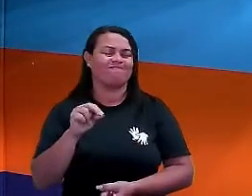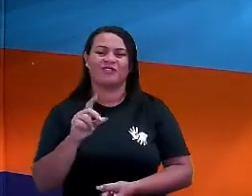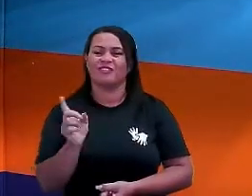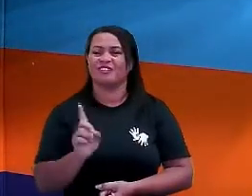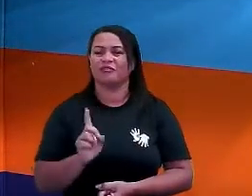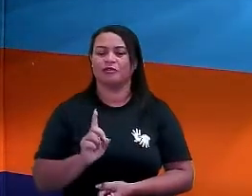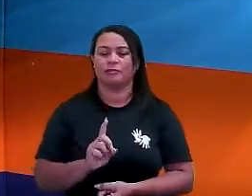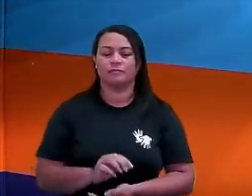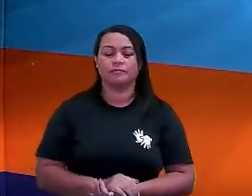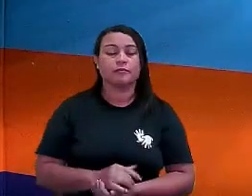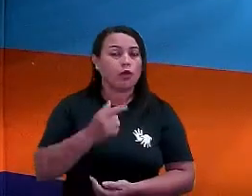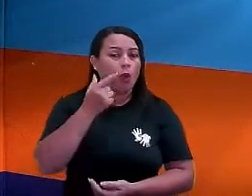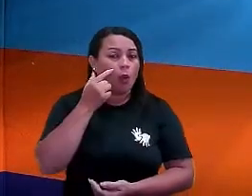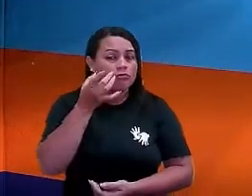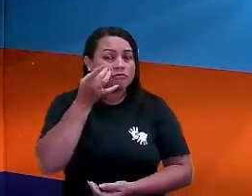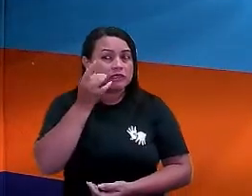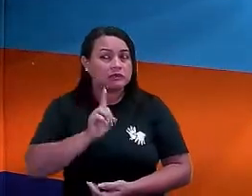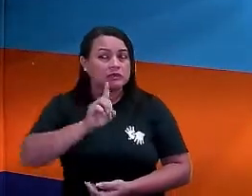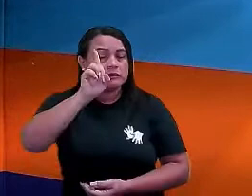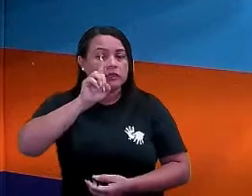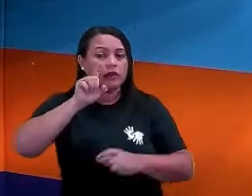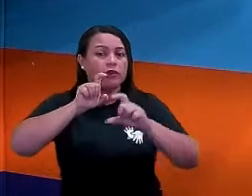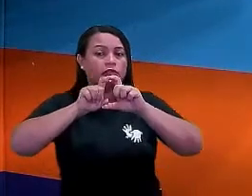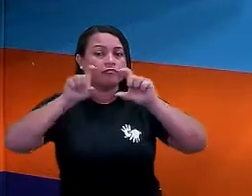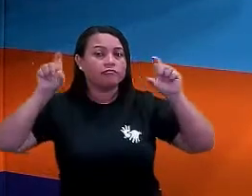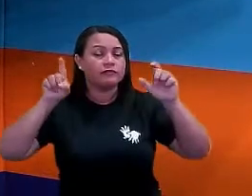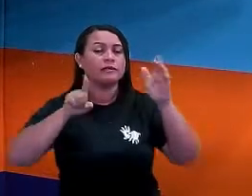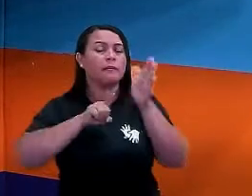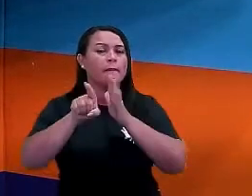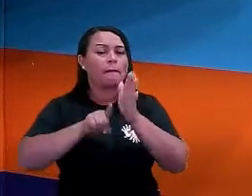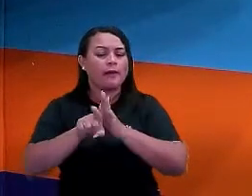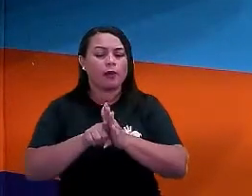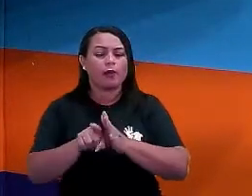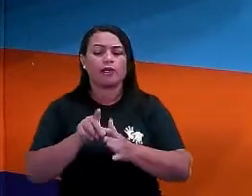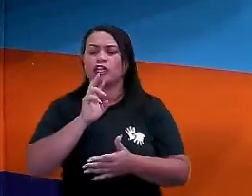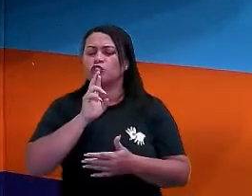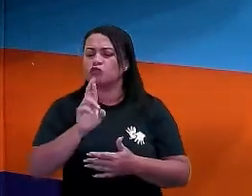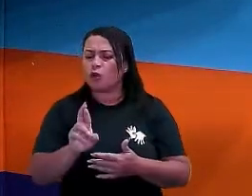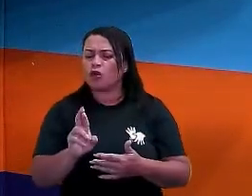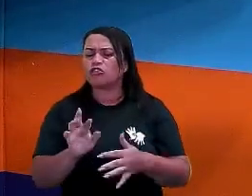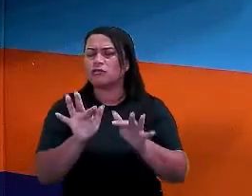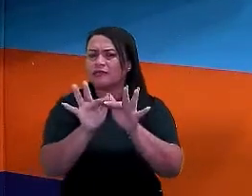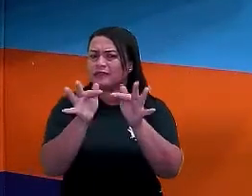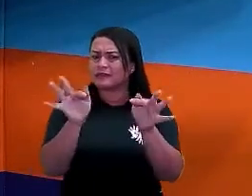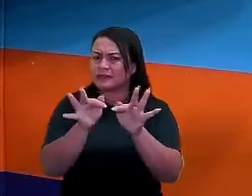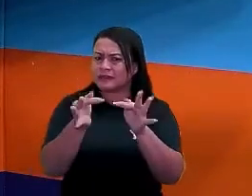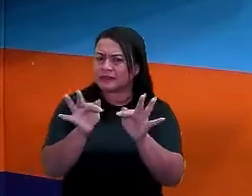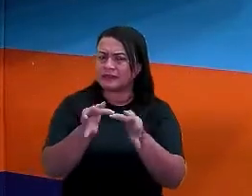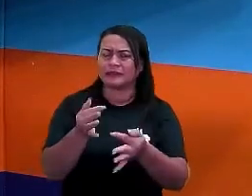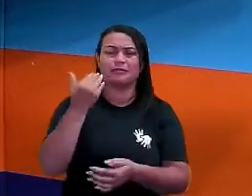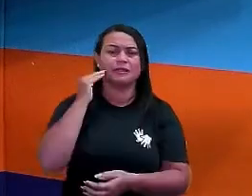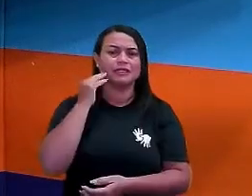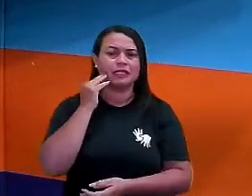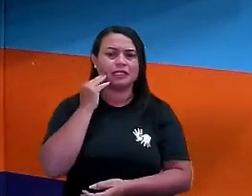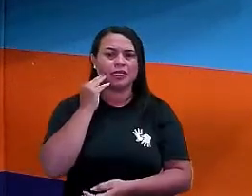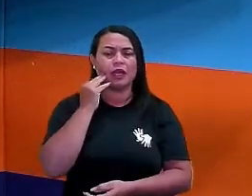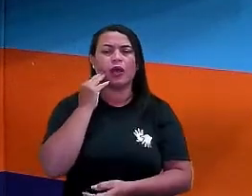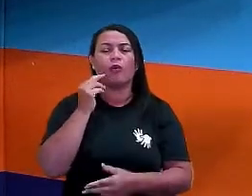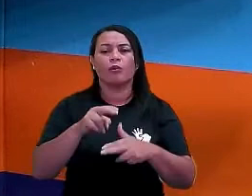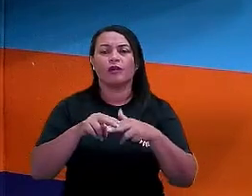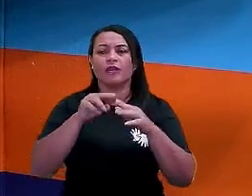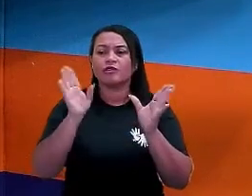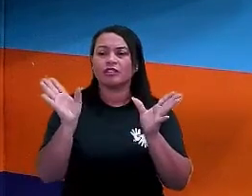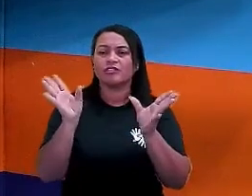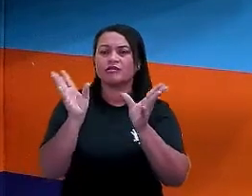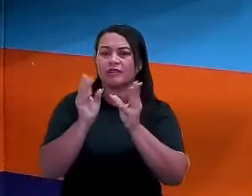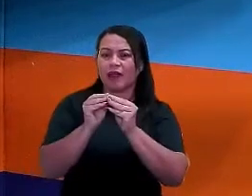não vou. Observe que nessas perguntas são respostas curtas, então a gente usa sempre a forma